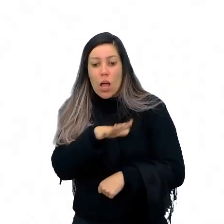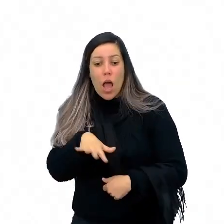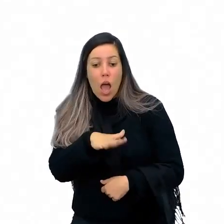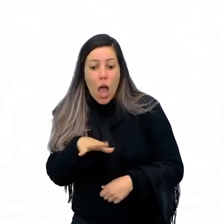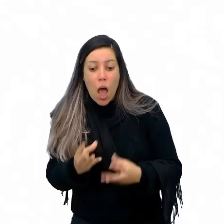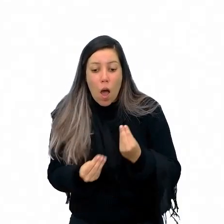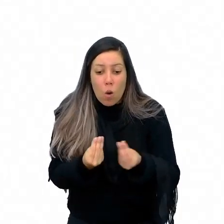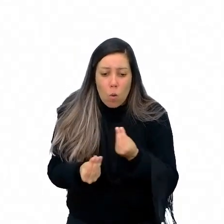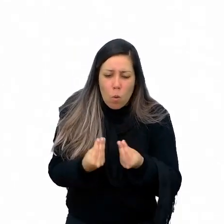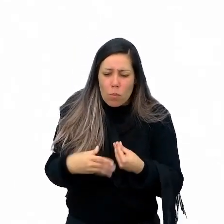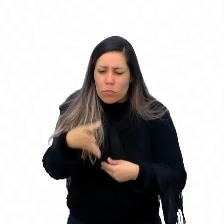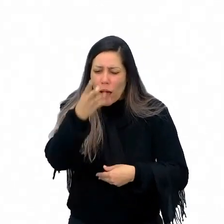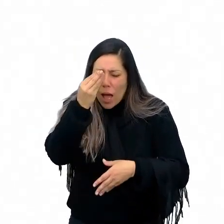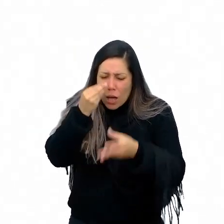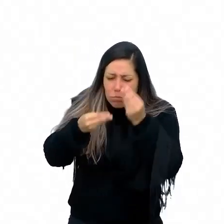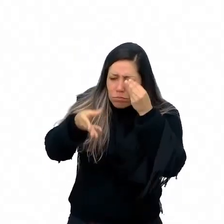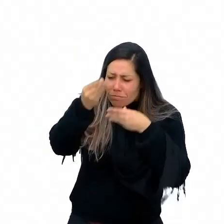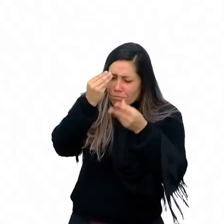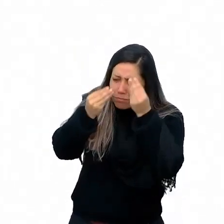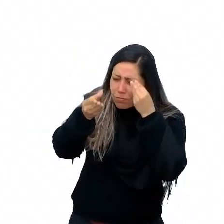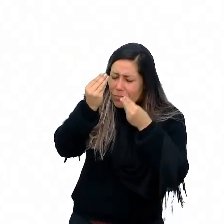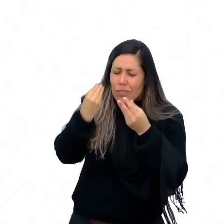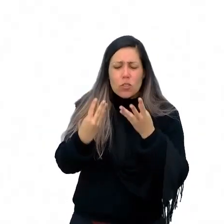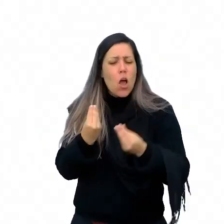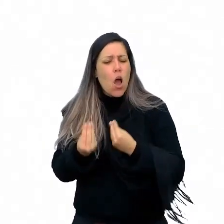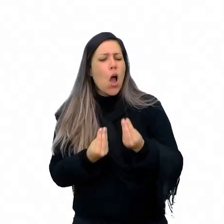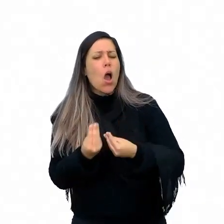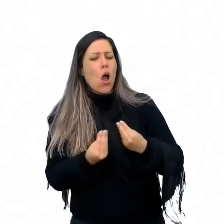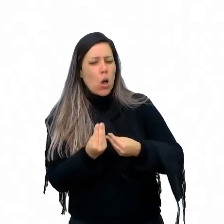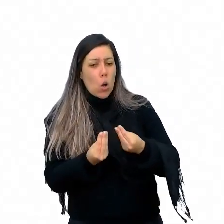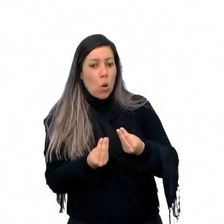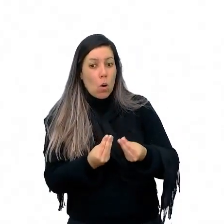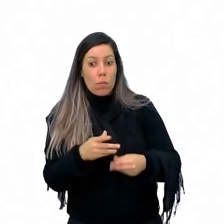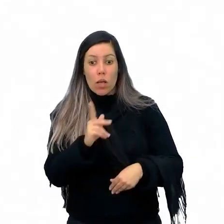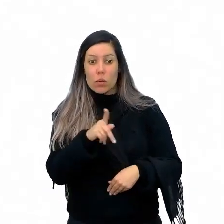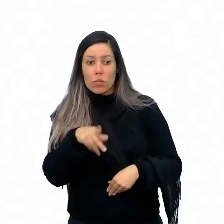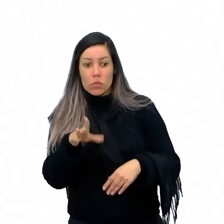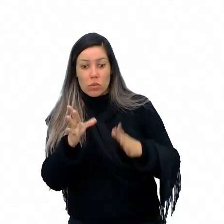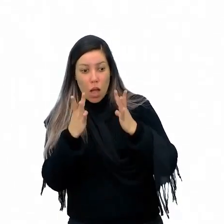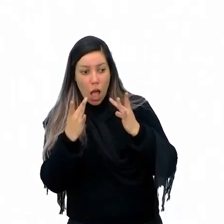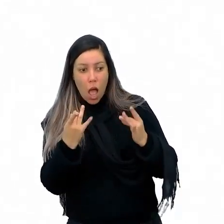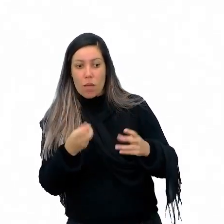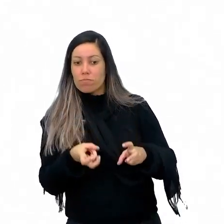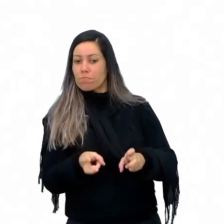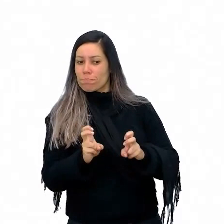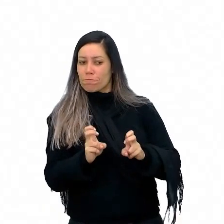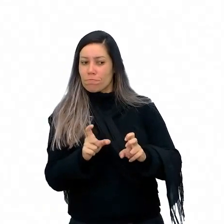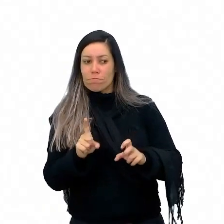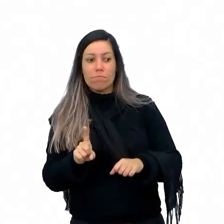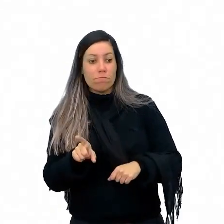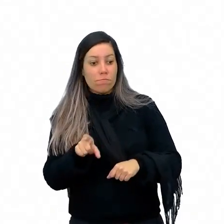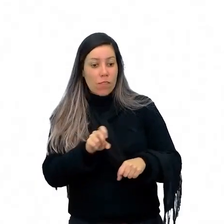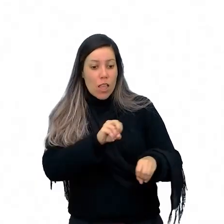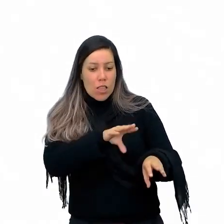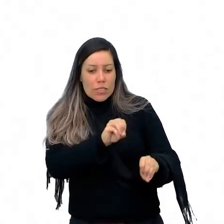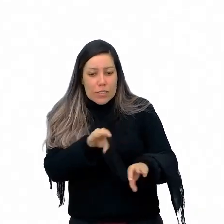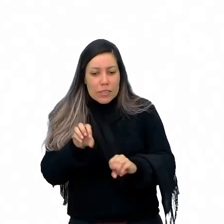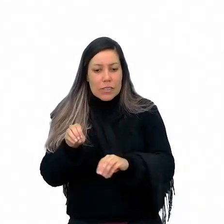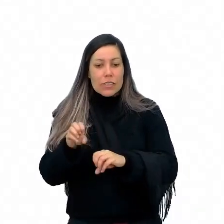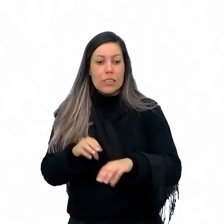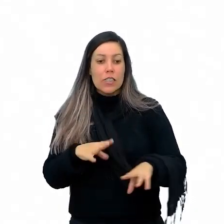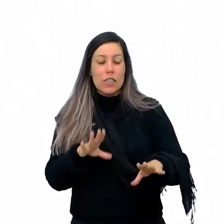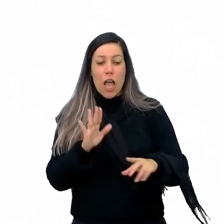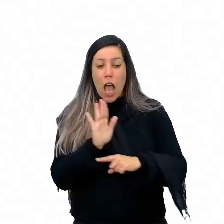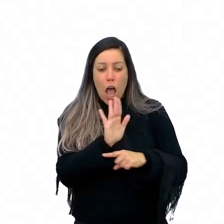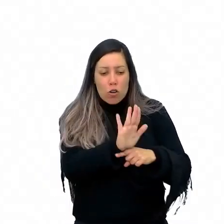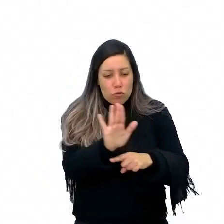possíveis dificuldades para os avanços na aula de matemática, né? É muito comum, e